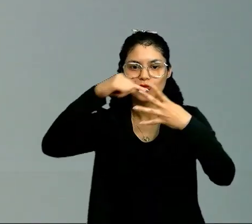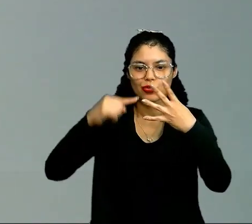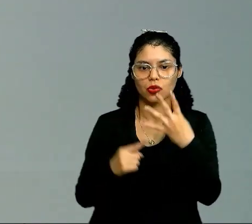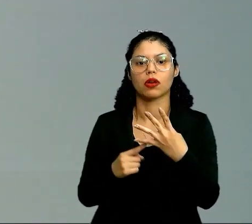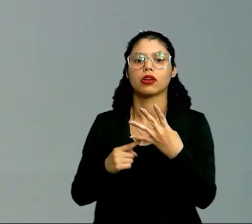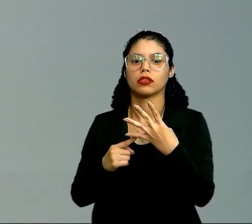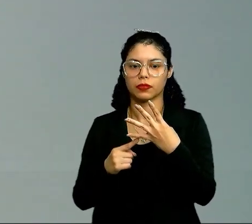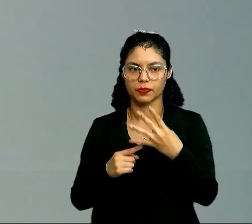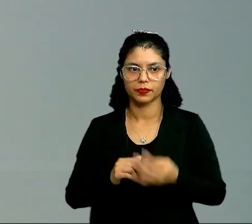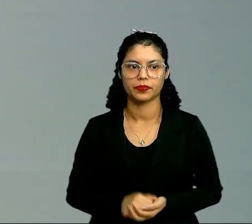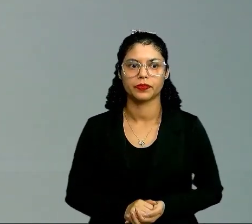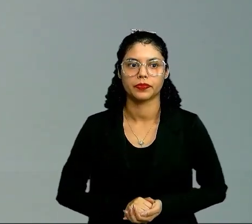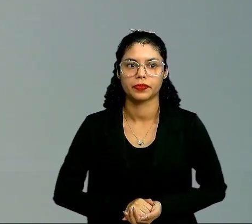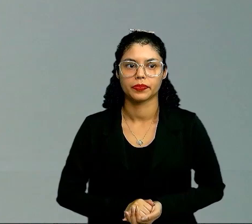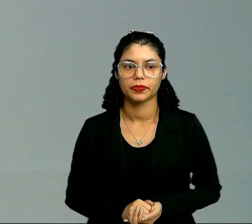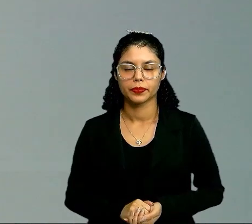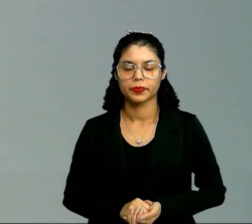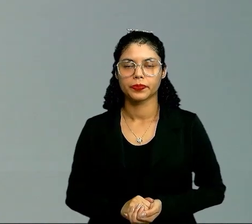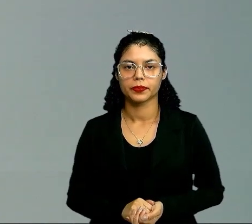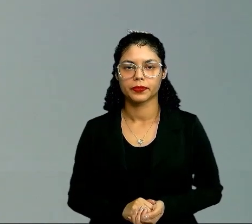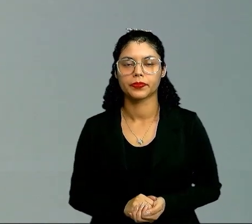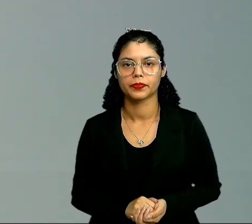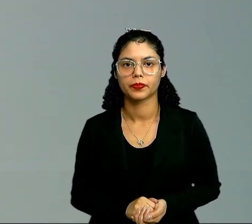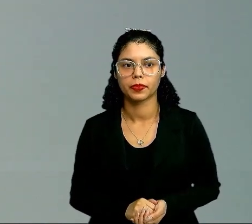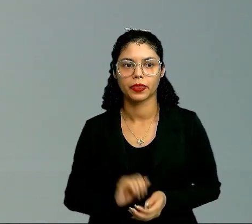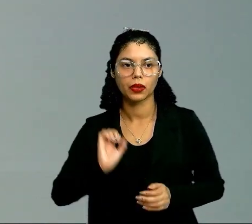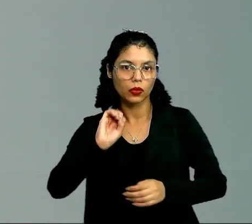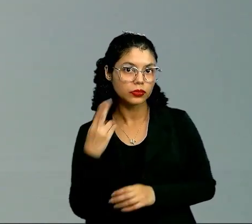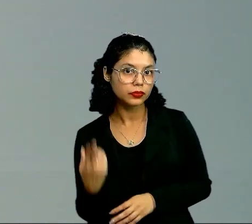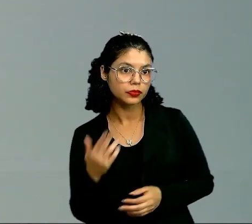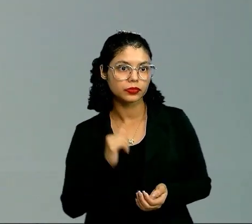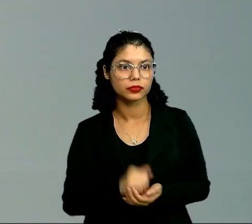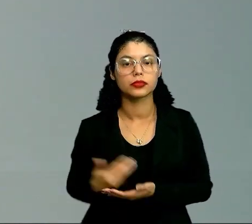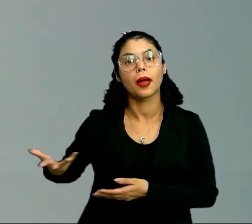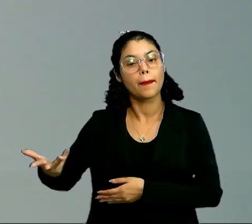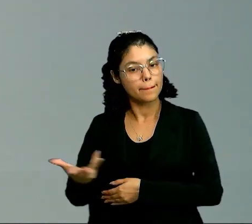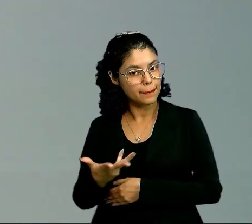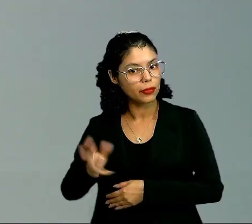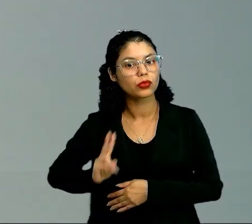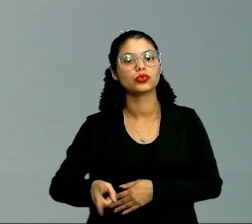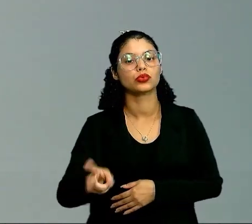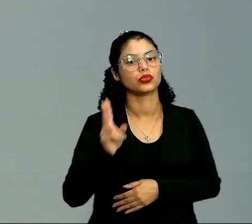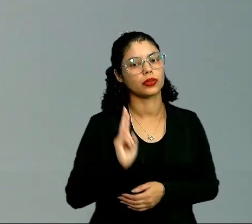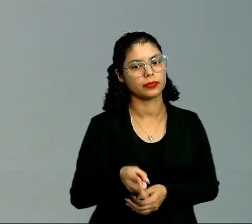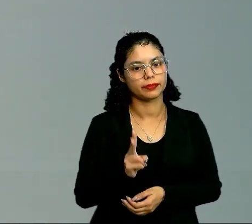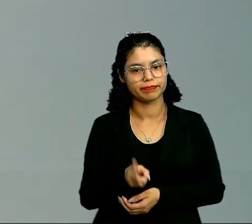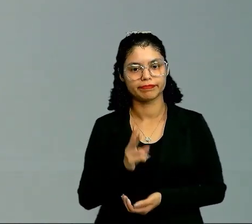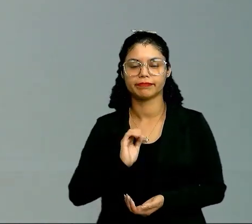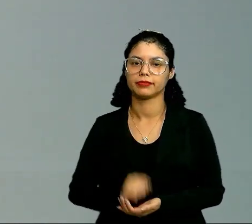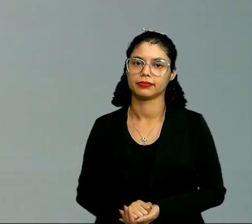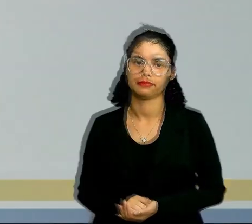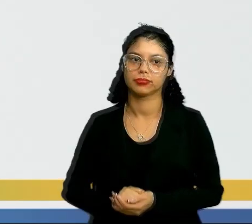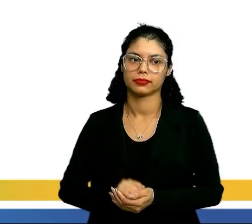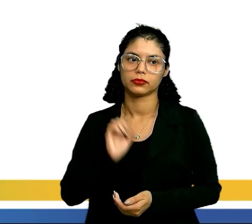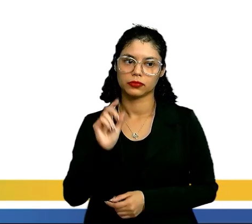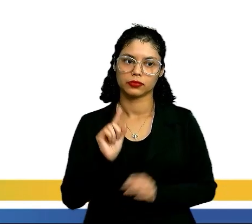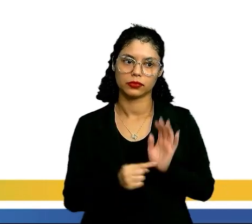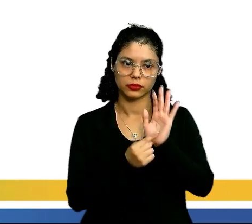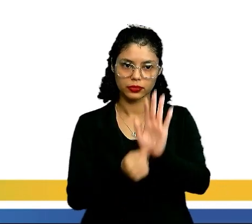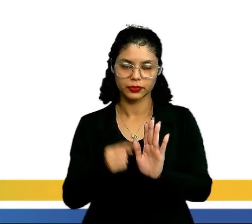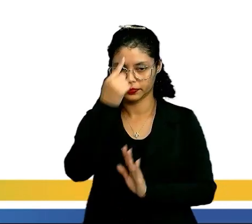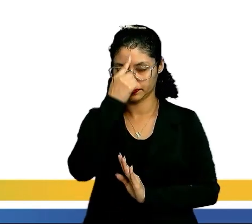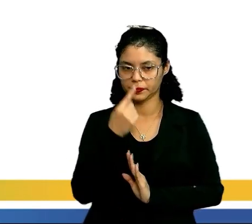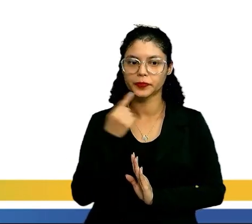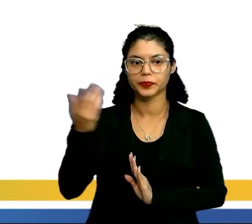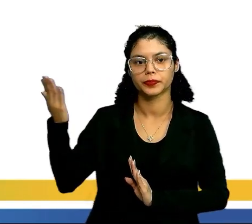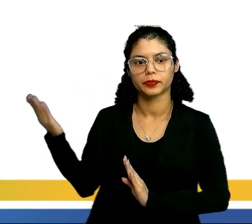segunda para frente e a outra de trás. Ou seja, a base continua a mesma. Então, o que mostra a figura